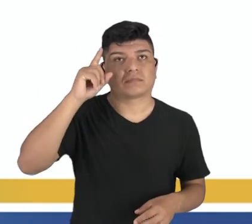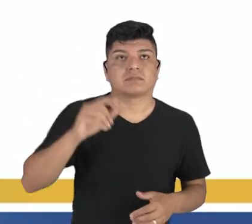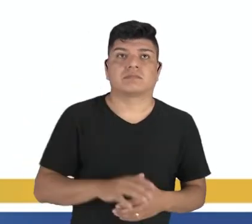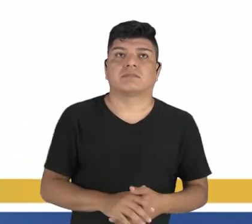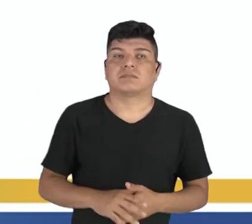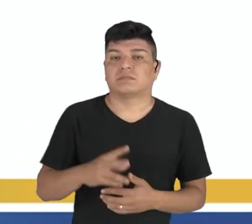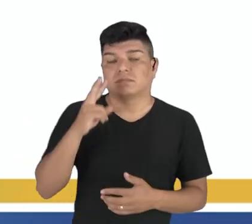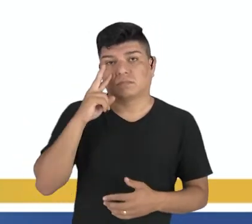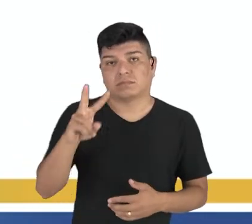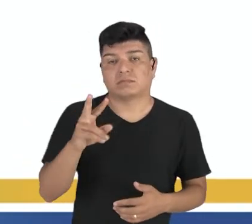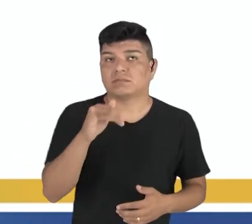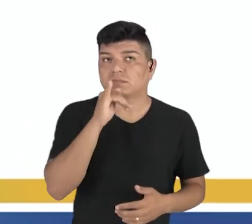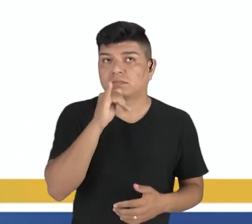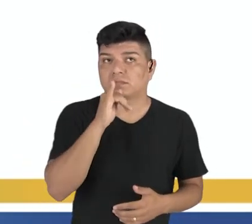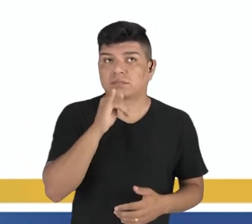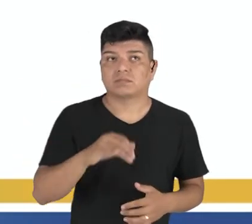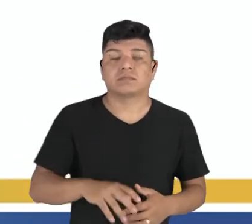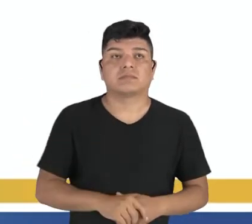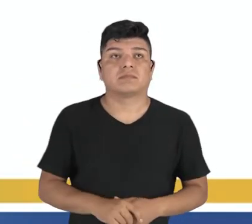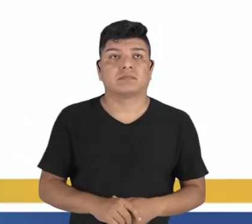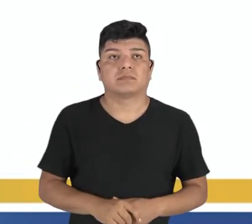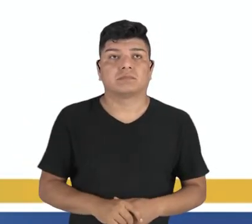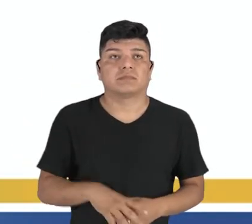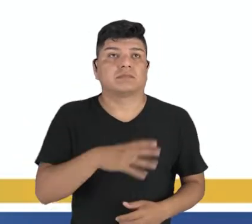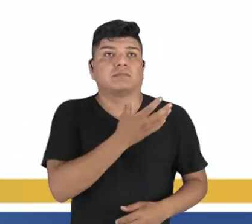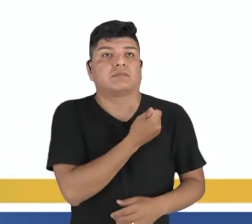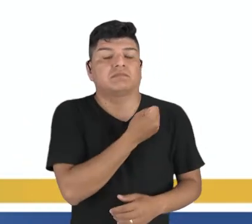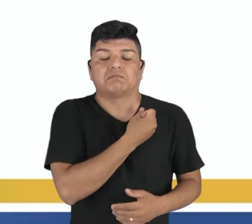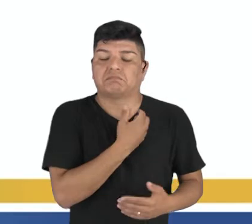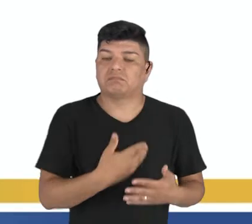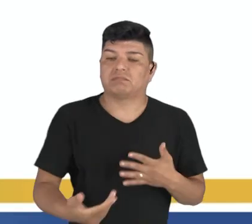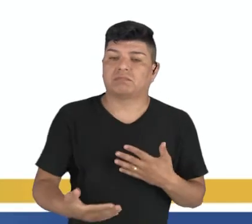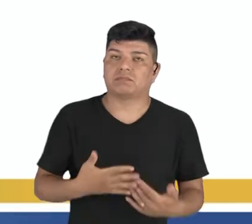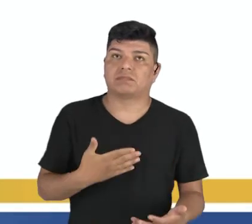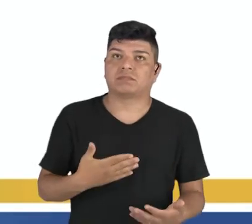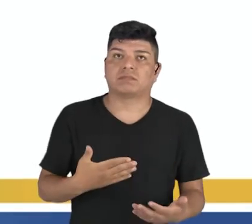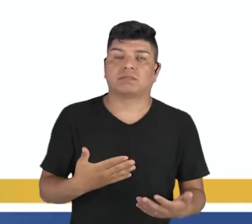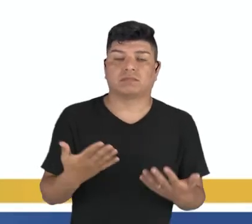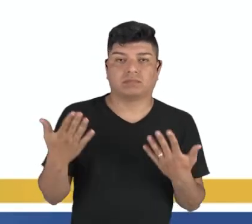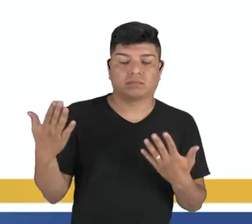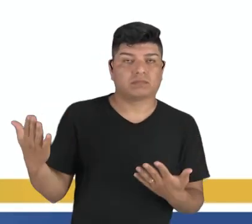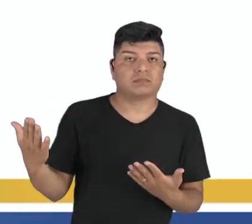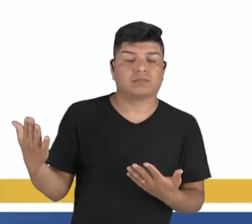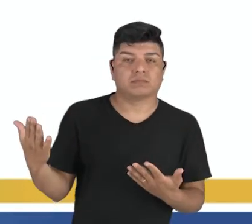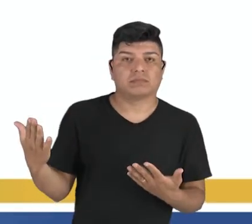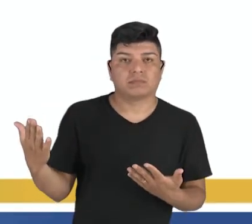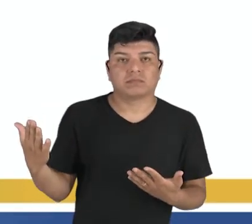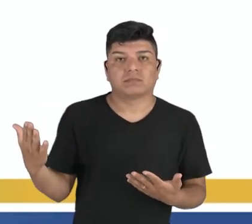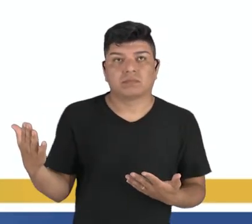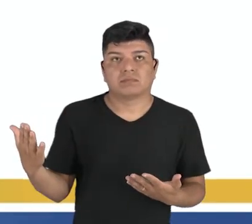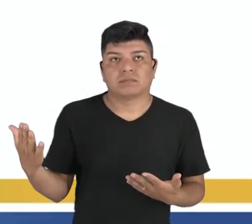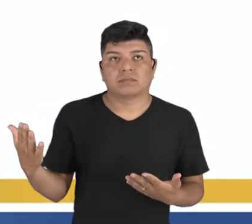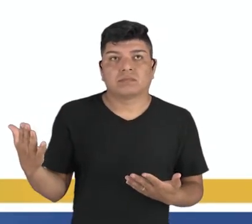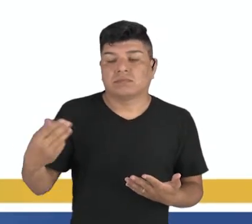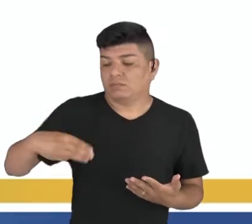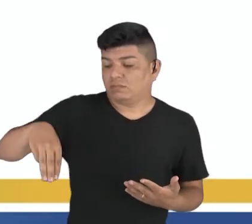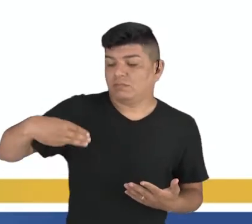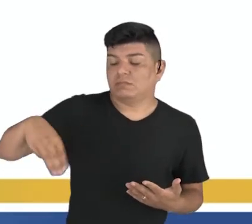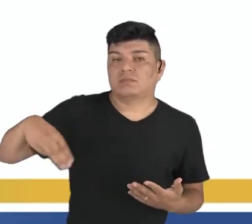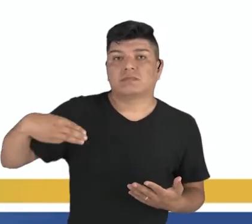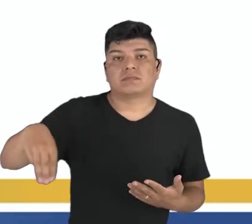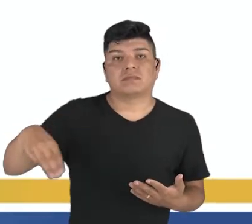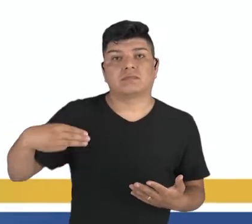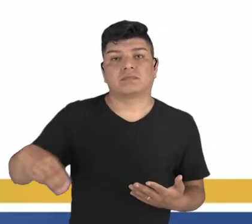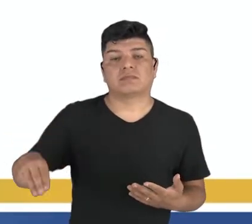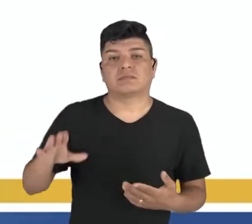algumas expressões, como, por exemplo, um número qualquer. Então, nesse caso da situação da matemática, quando a